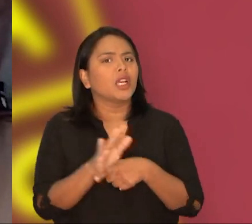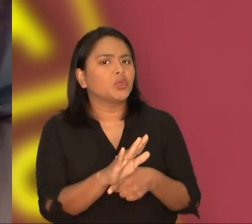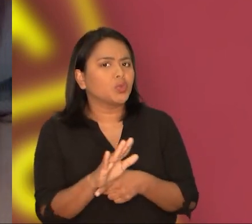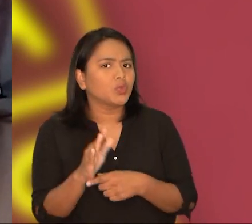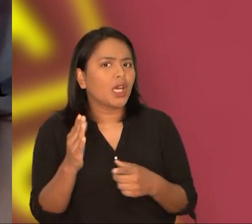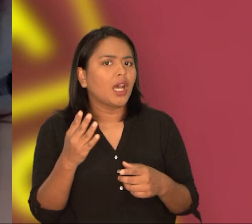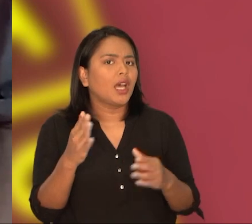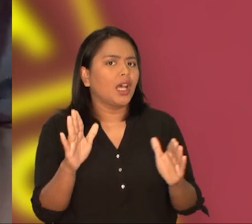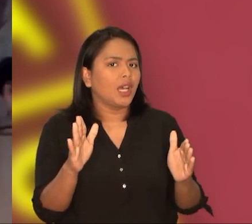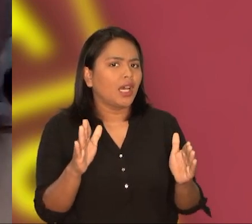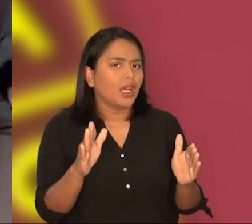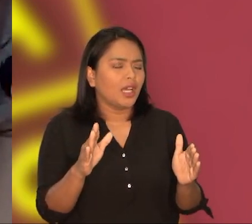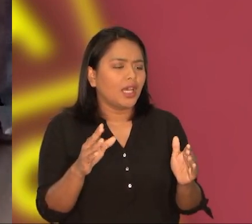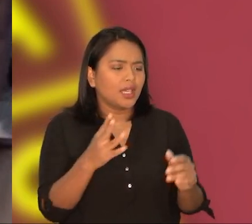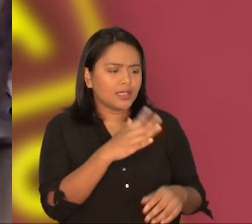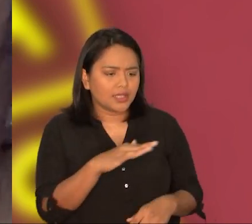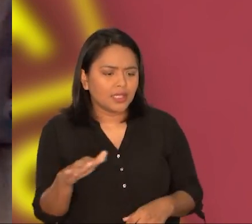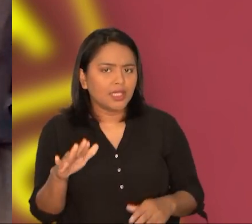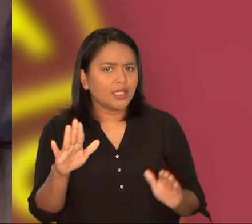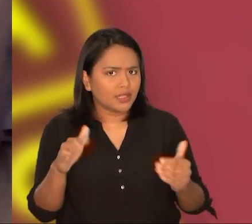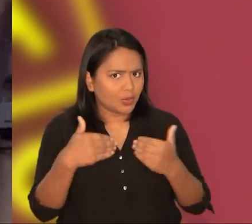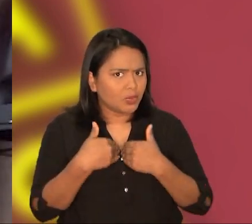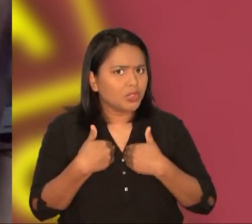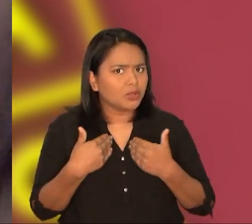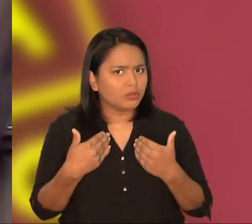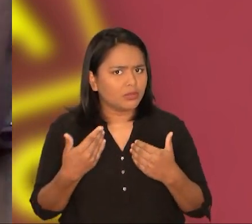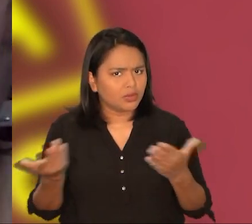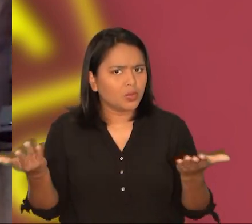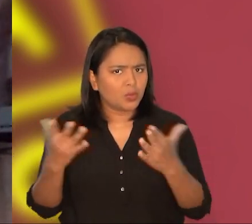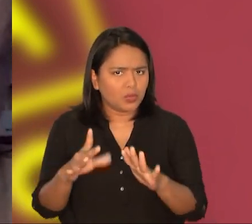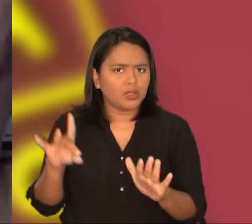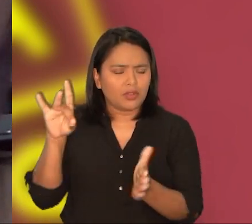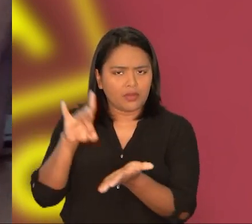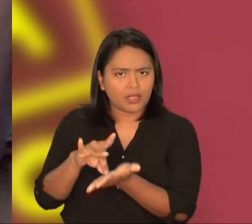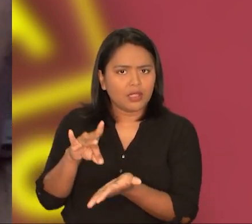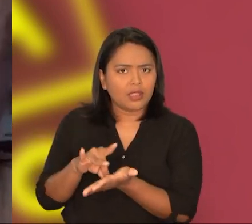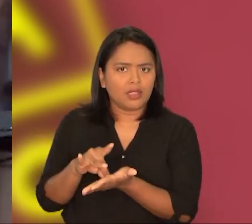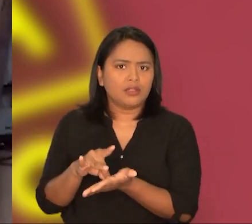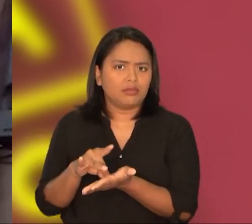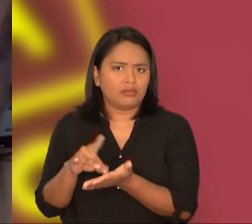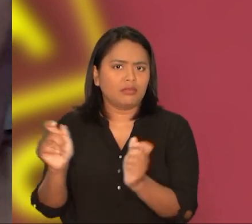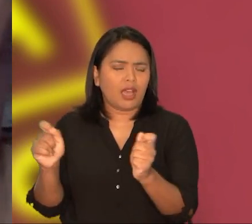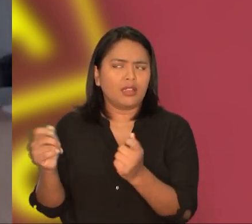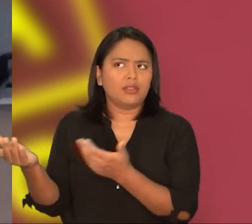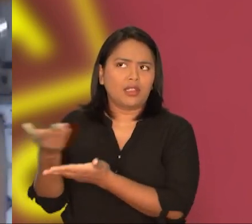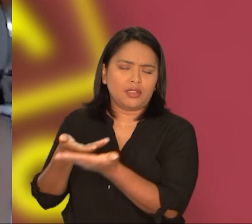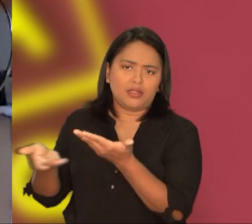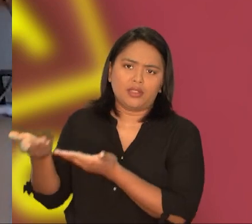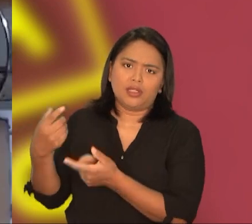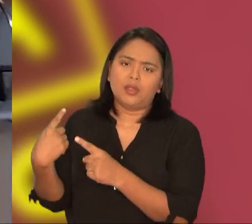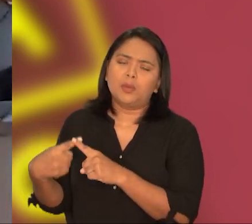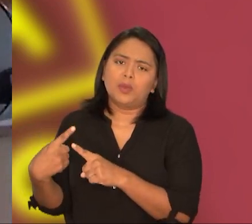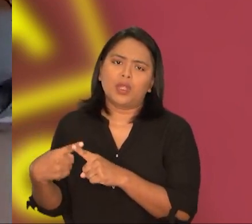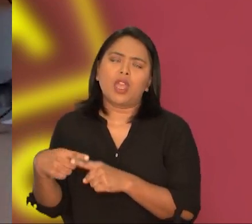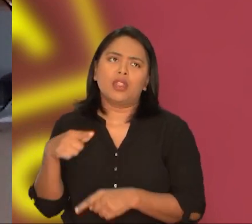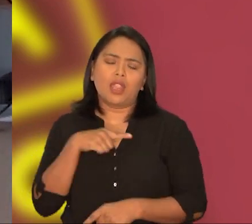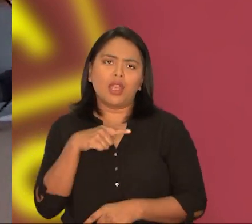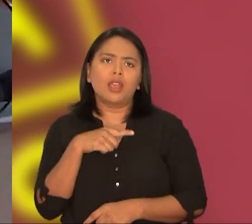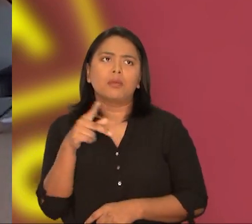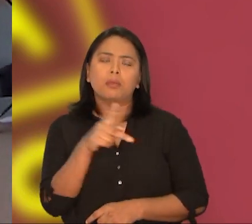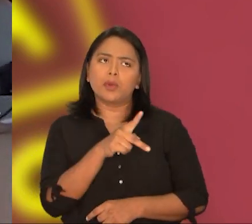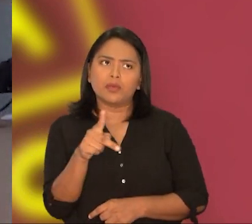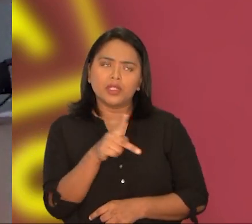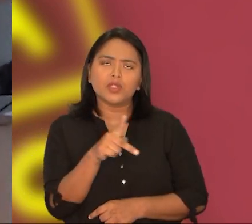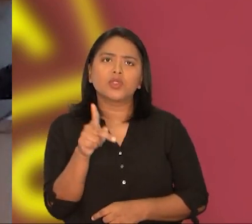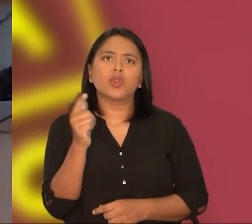que as crianças sejam realmente, que sejam incluídas nesse aspecto, que as crianças consigam interagir. Porque tudo bem, tem os